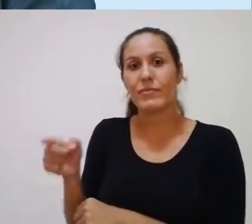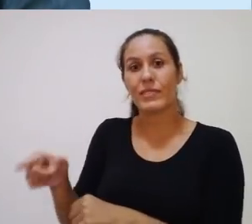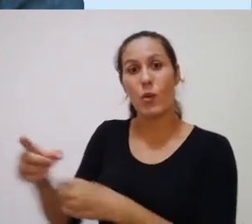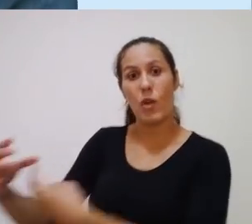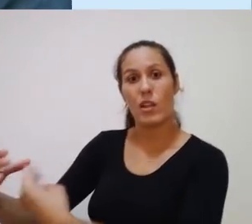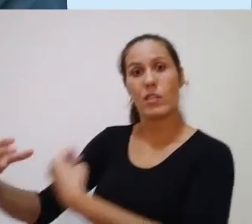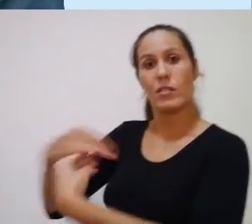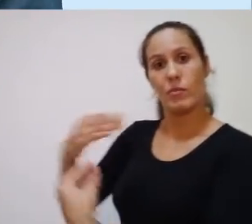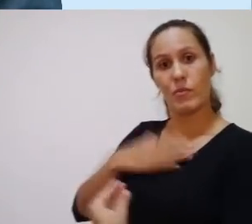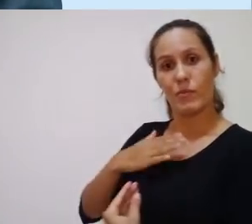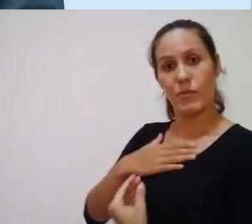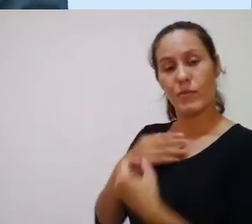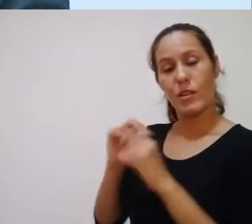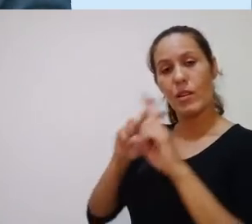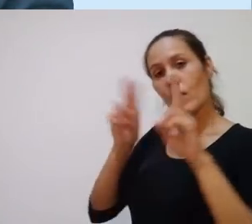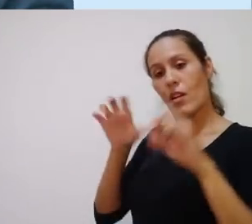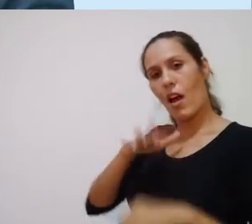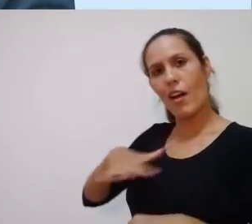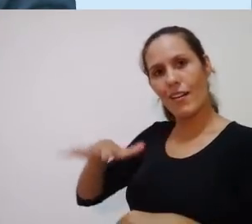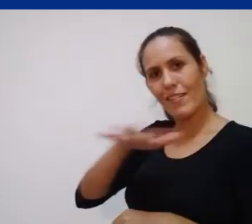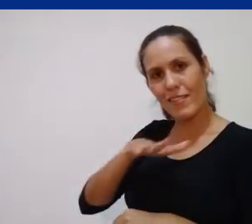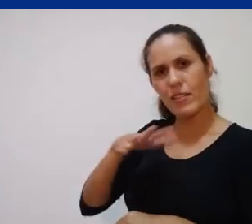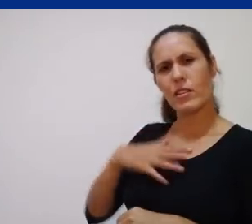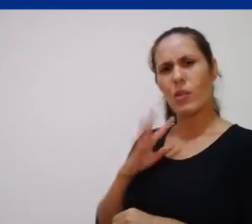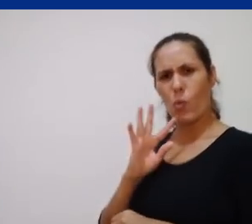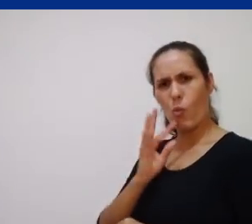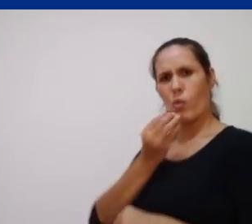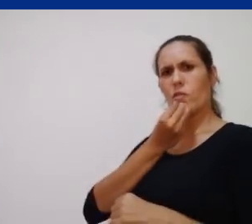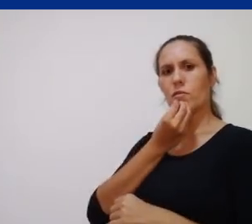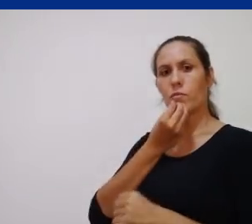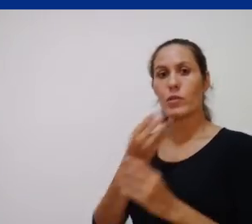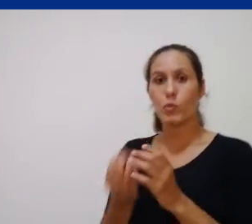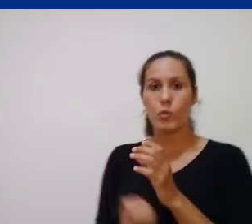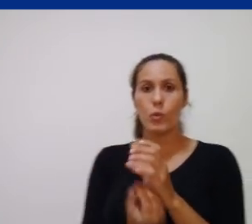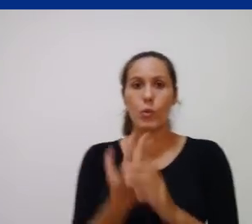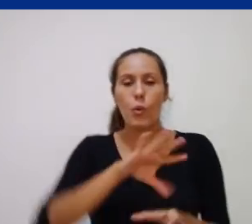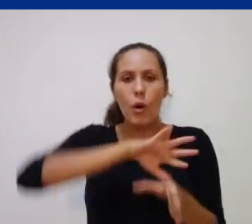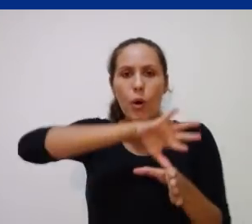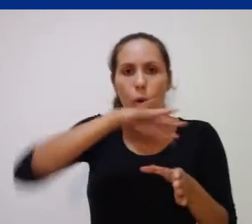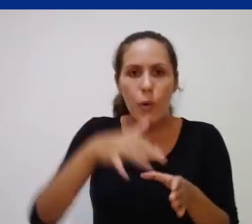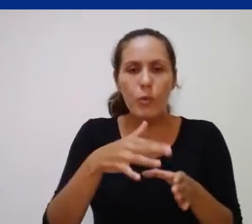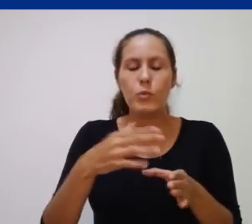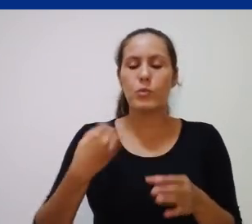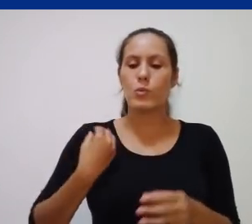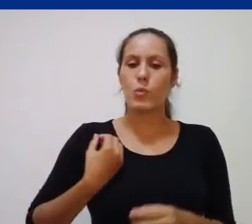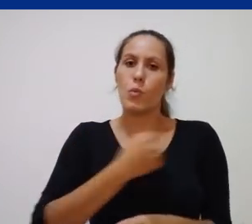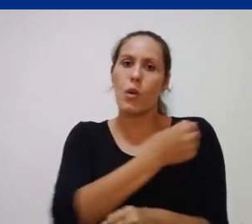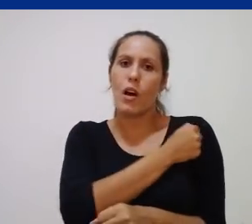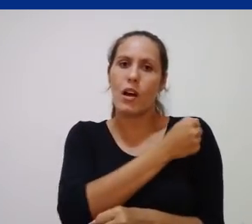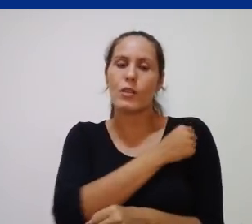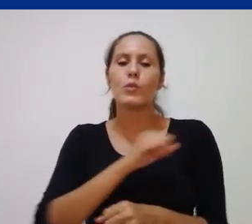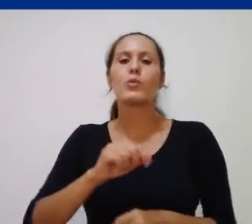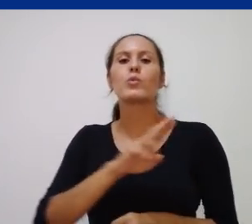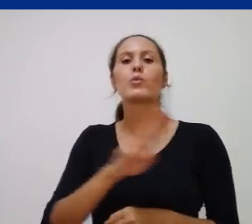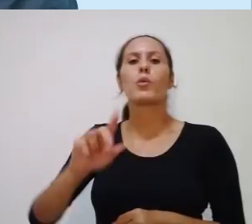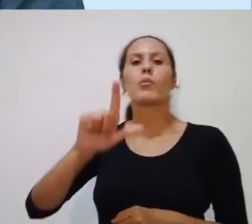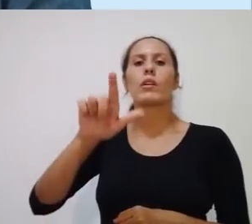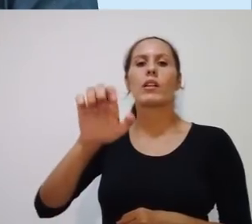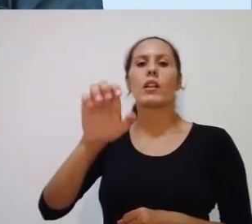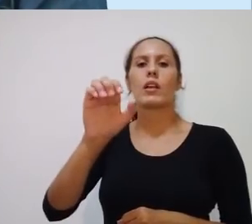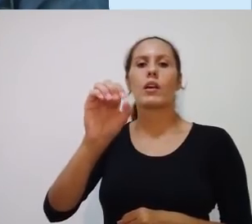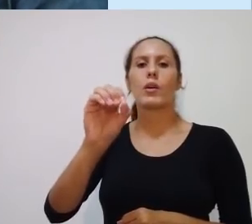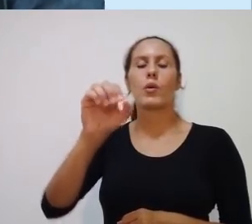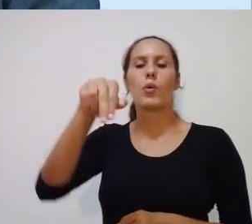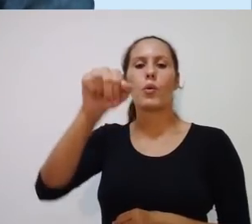hoje eu tenho. Com a construção desse observatório que vocês estão vendo aí, chegou lá um estudante chamado Leonardo Barbosa, e esse